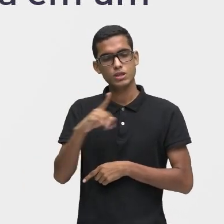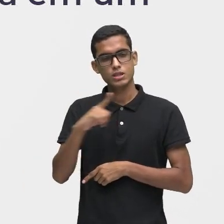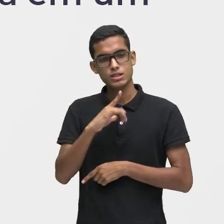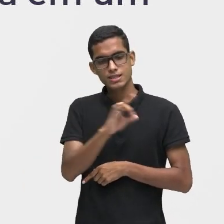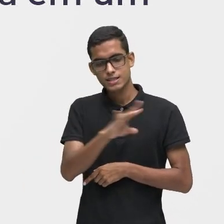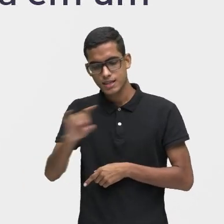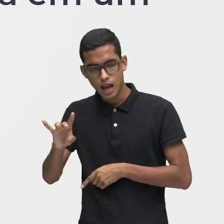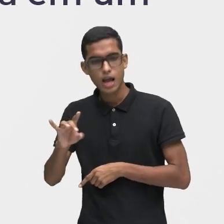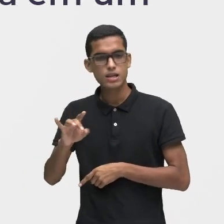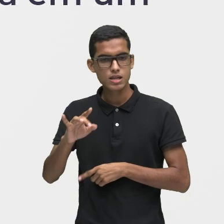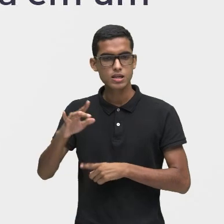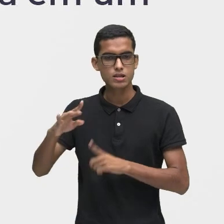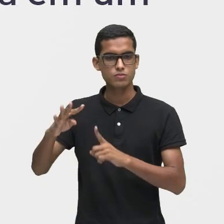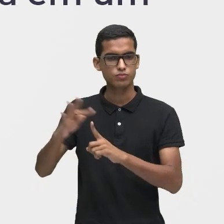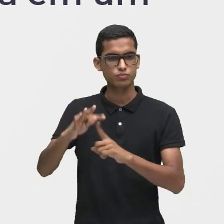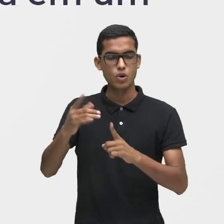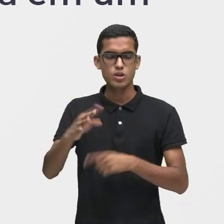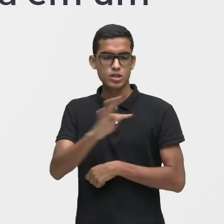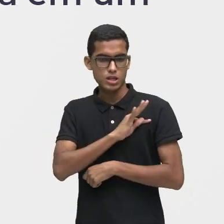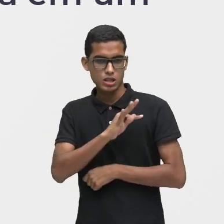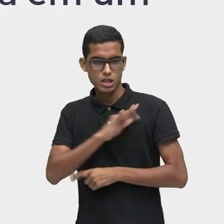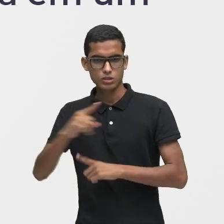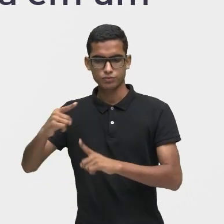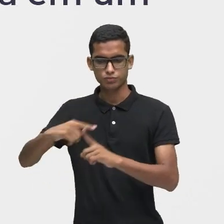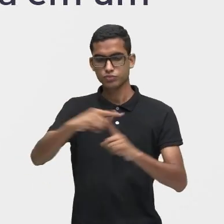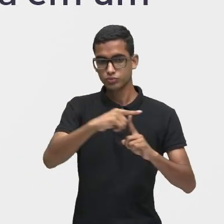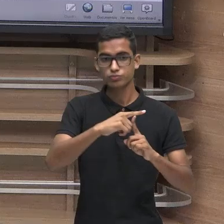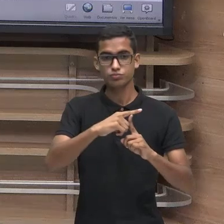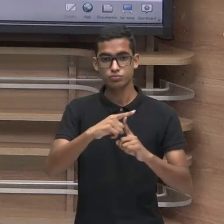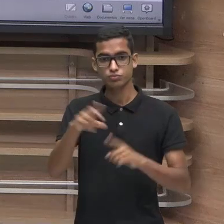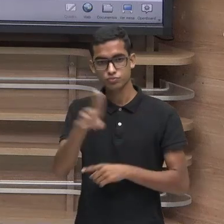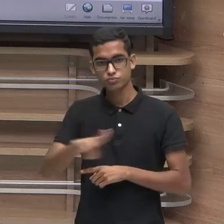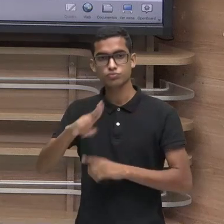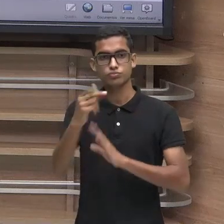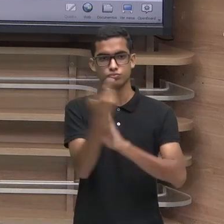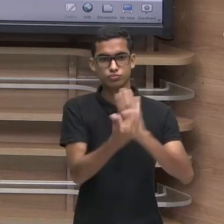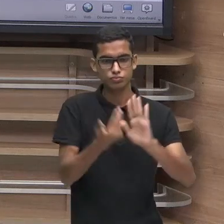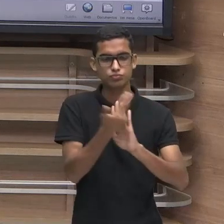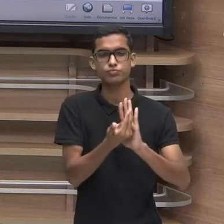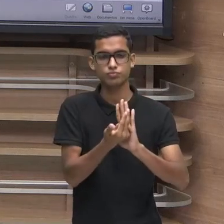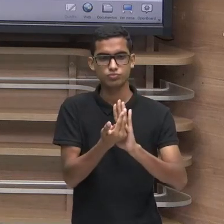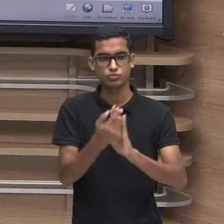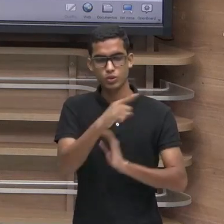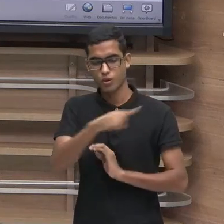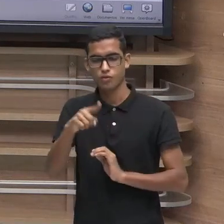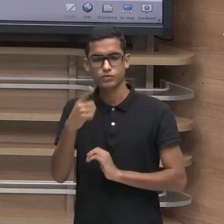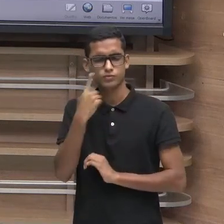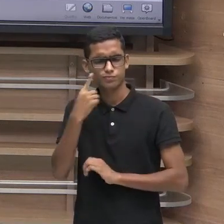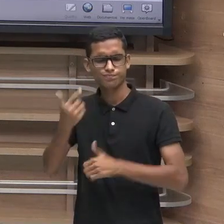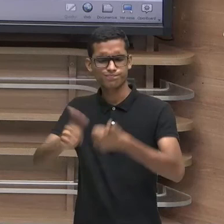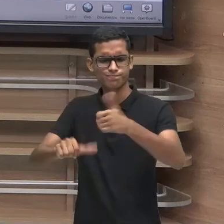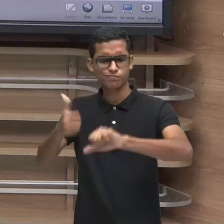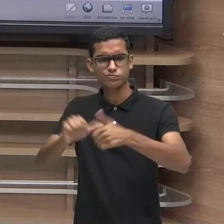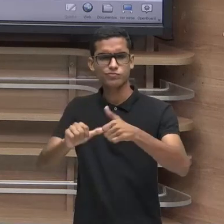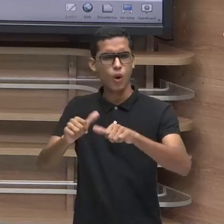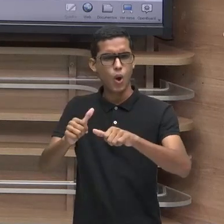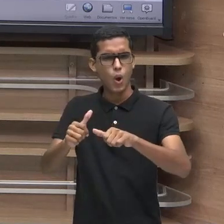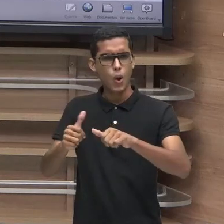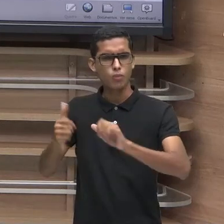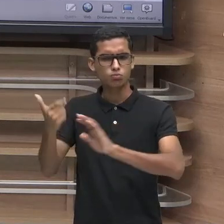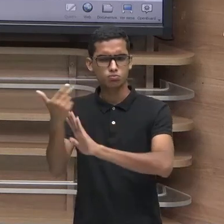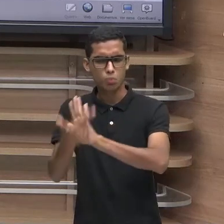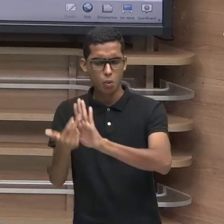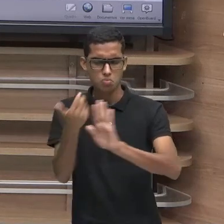seu desenho. Então, essa última questão é para vocês analisarem o mesmo desenho pintado com